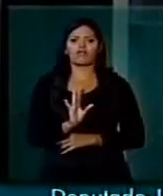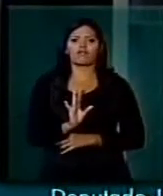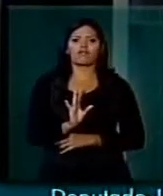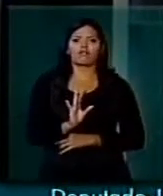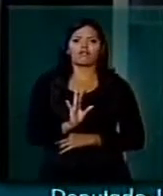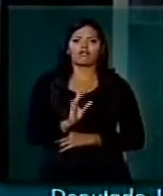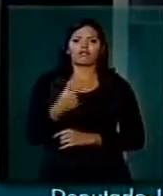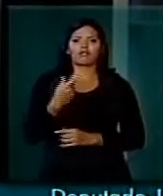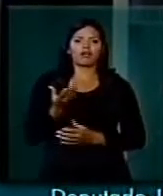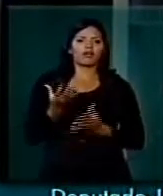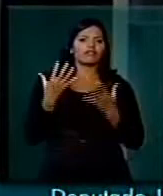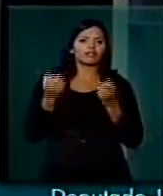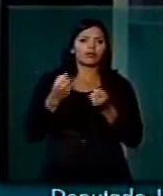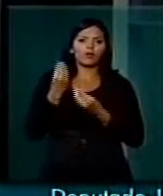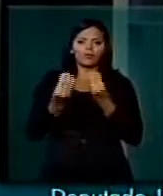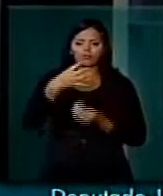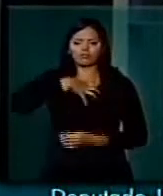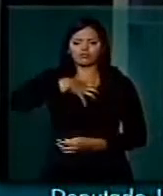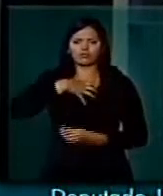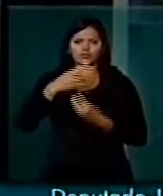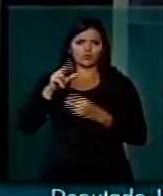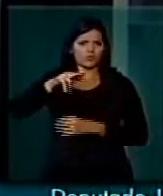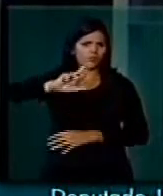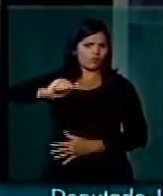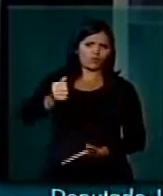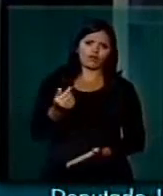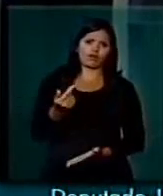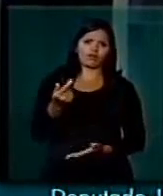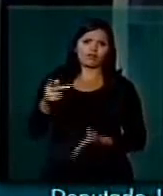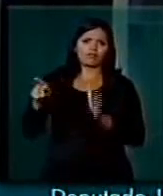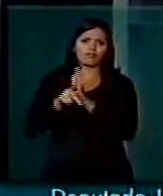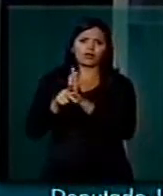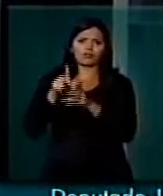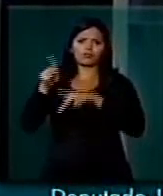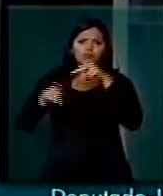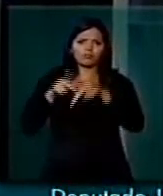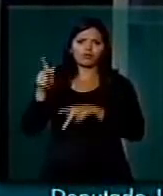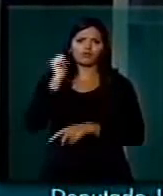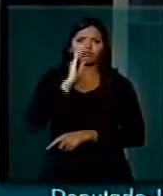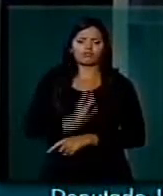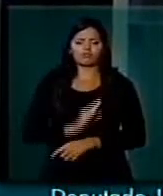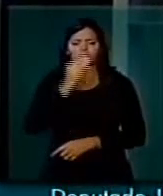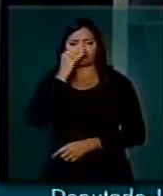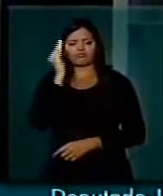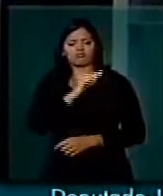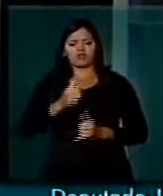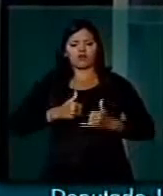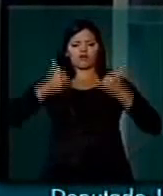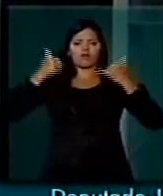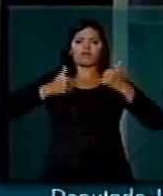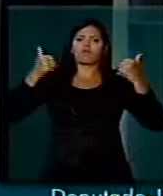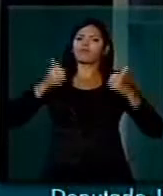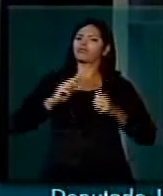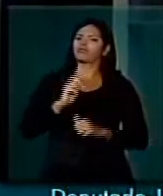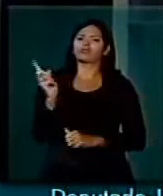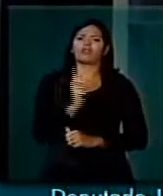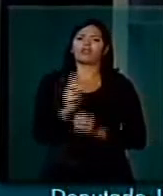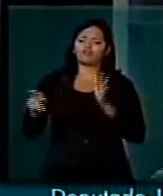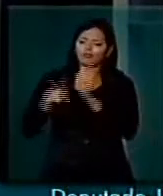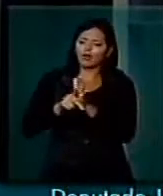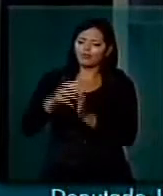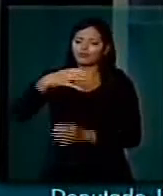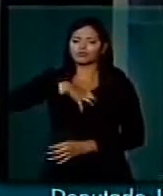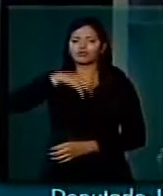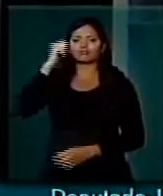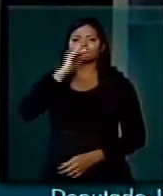uma postura que nós nunca assumimos e que não é própria do brasileiro, de soberba, de orgulho. É próprio do brasileiro